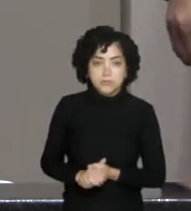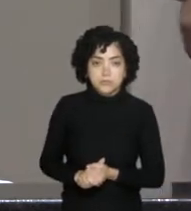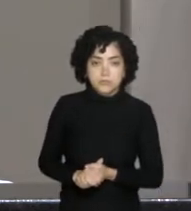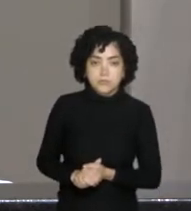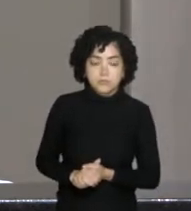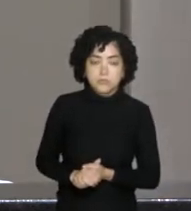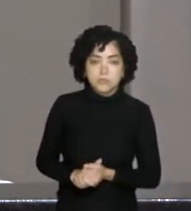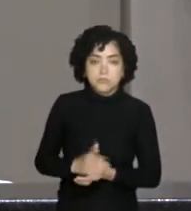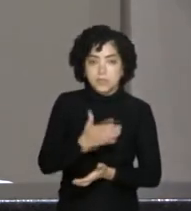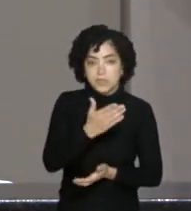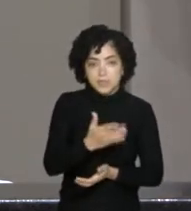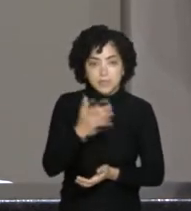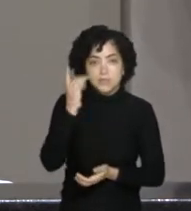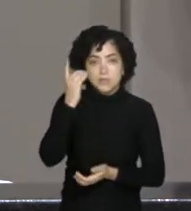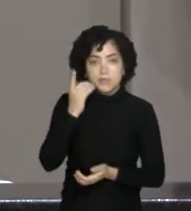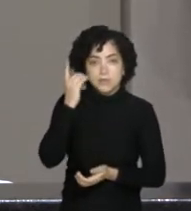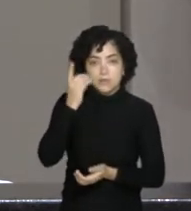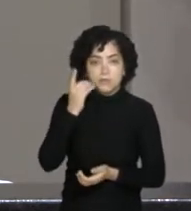deputado